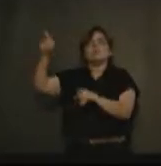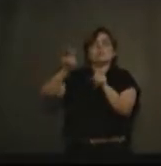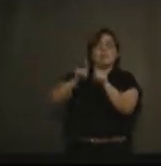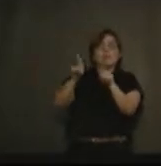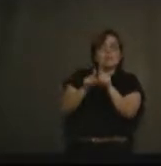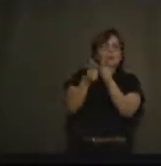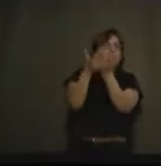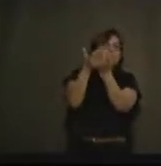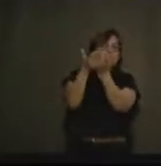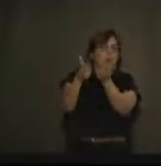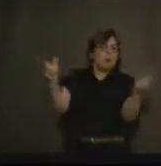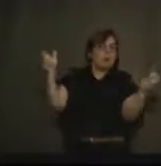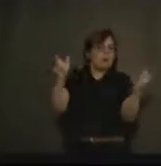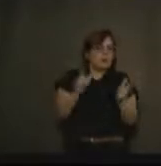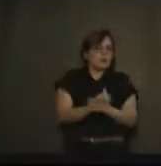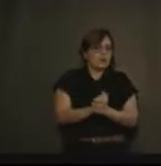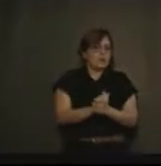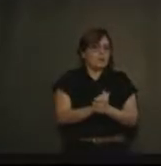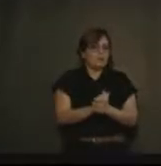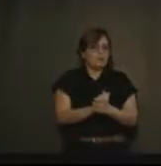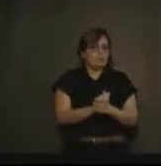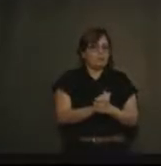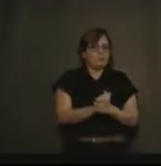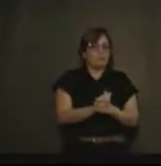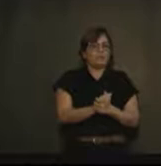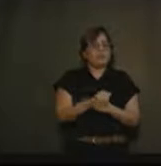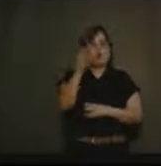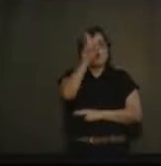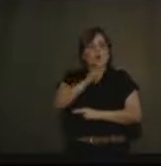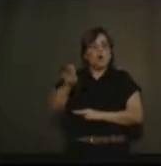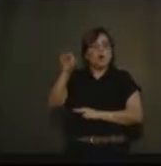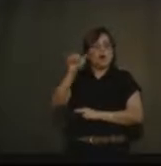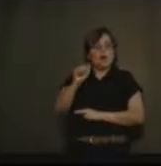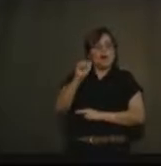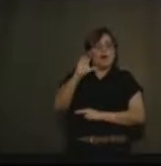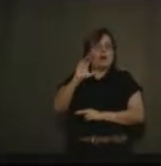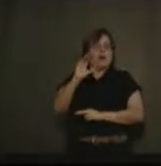do charme que a Acta Matemática adquiriu desde cedo